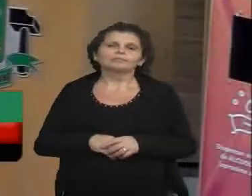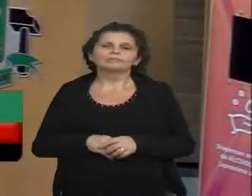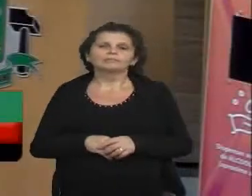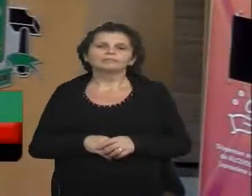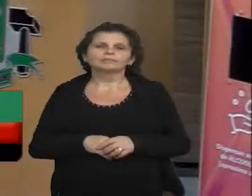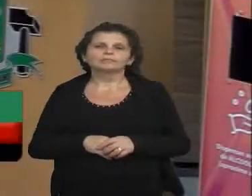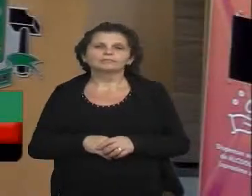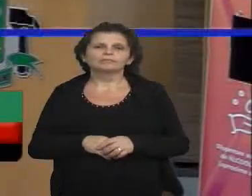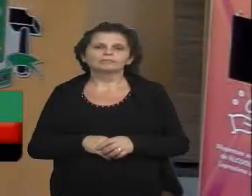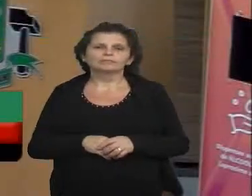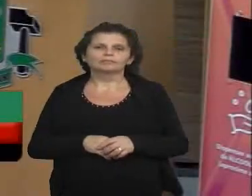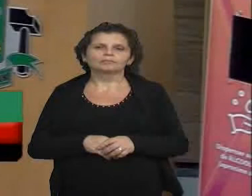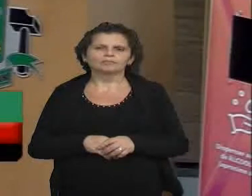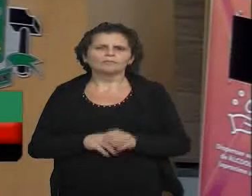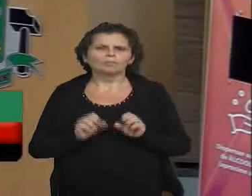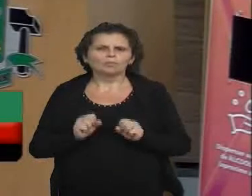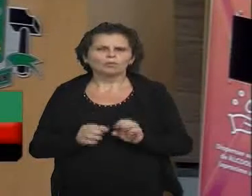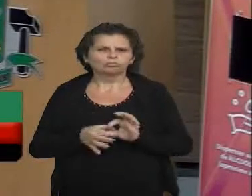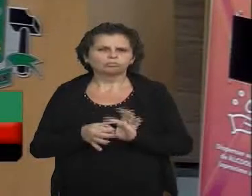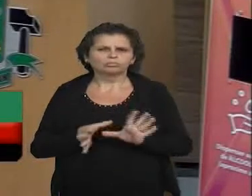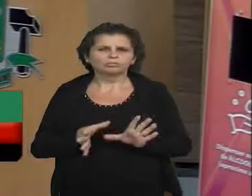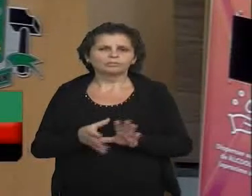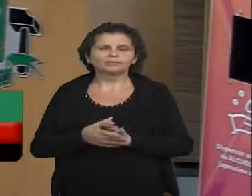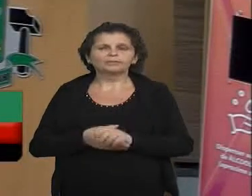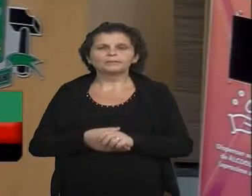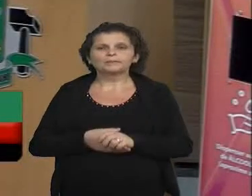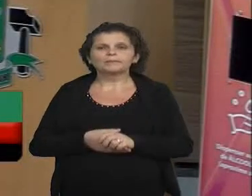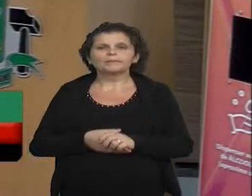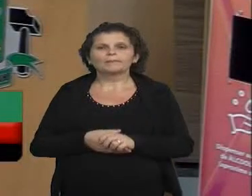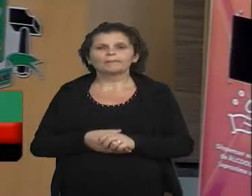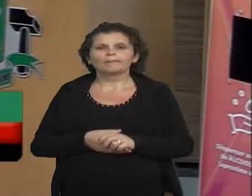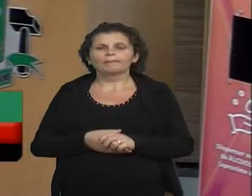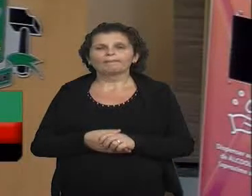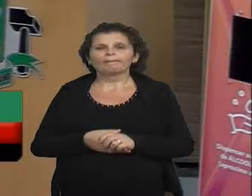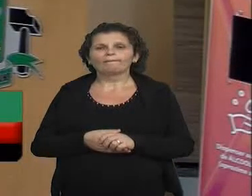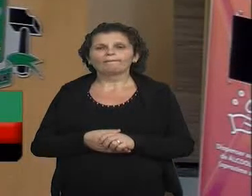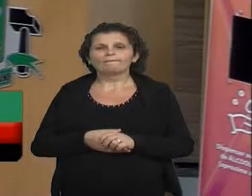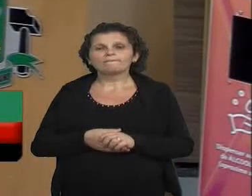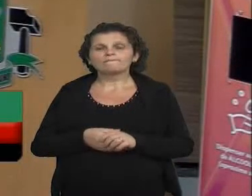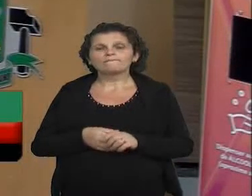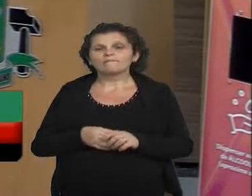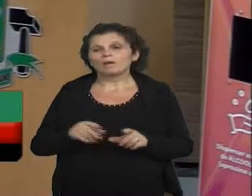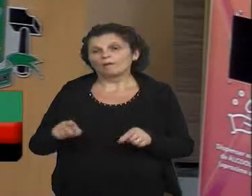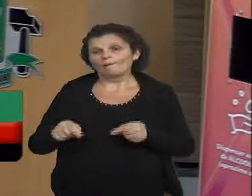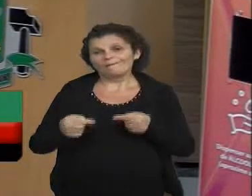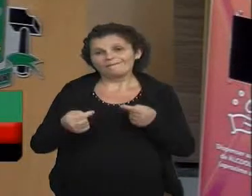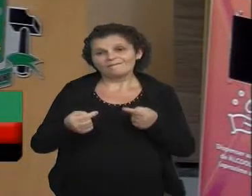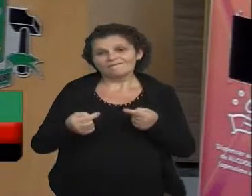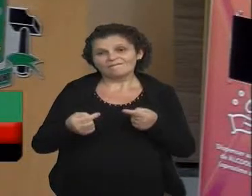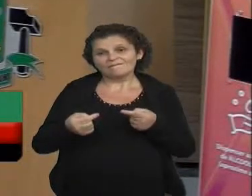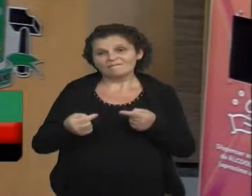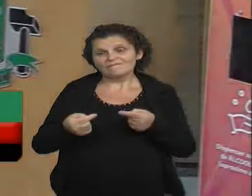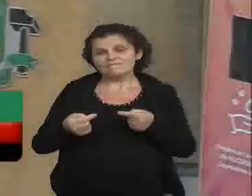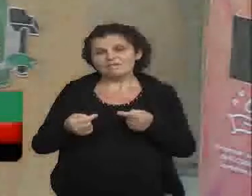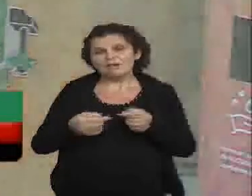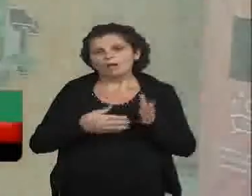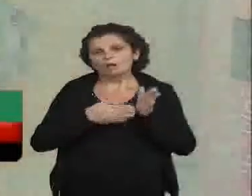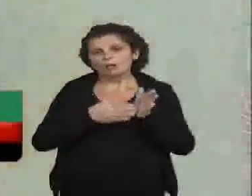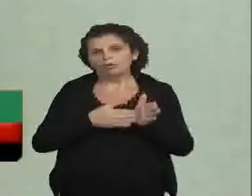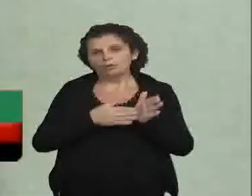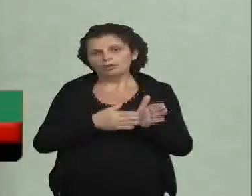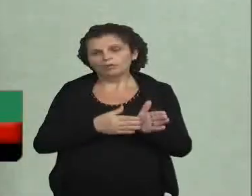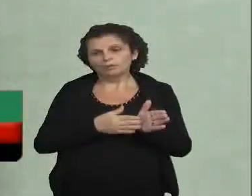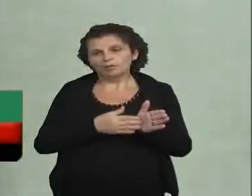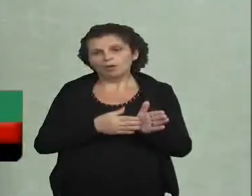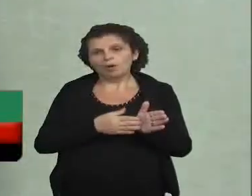para... Não, tem, pode falar, fica à vontade. Em cima da fala de Vossa Excelência, dizer que assim... É que eu fui contra, Pelé, eu acompanhei a maioria,